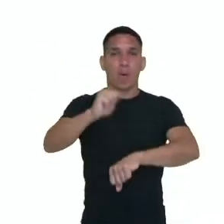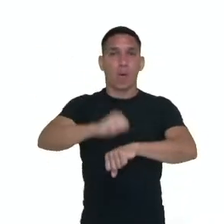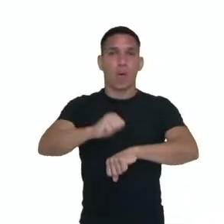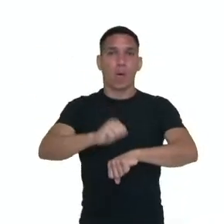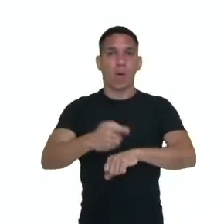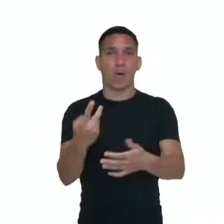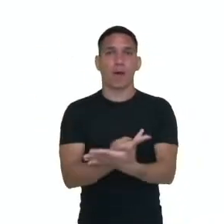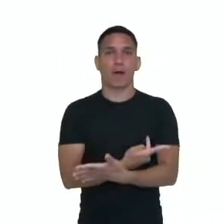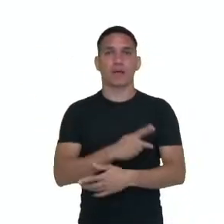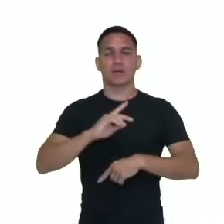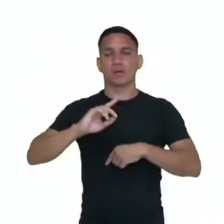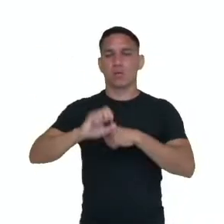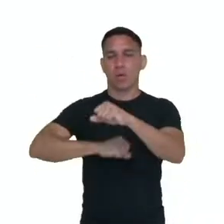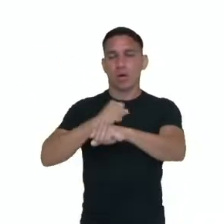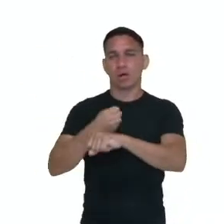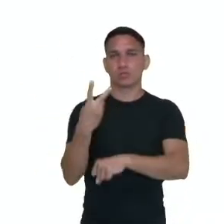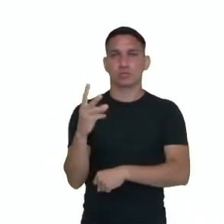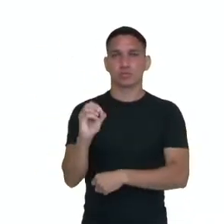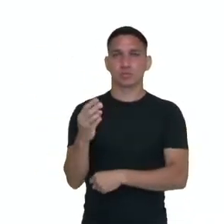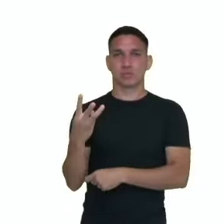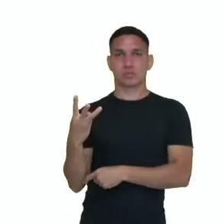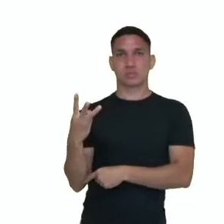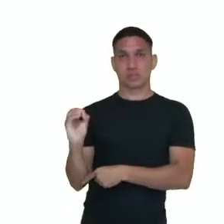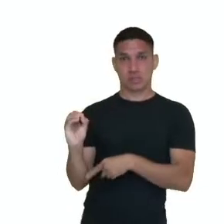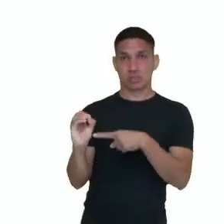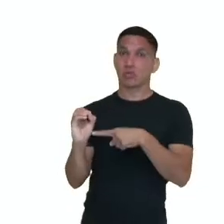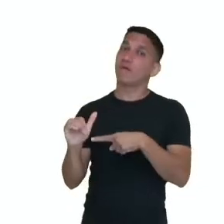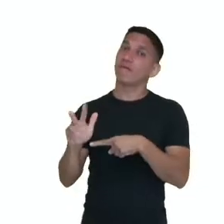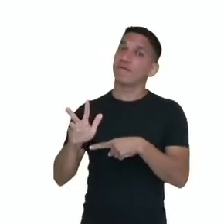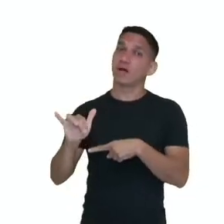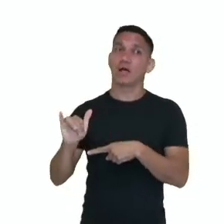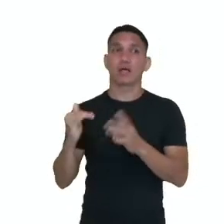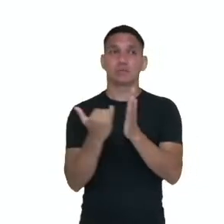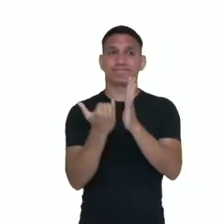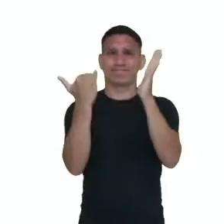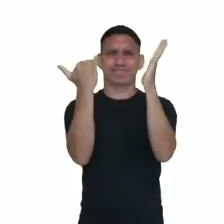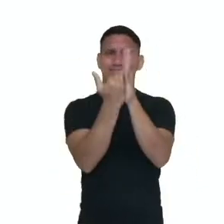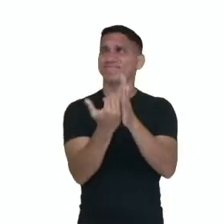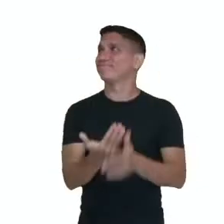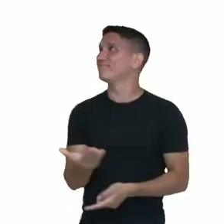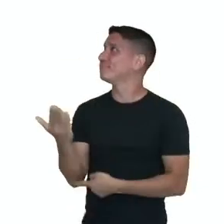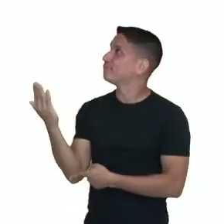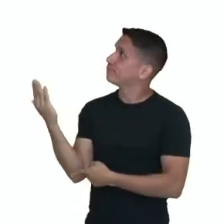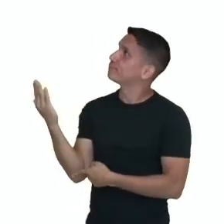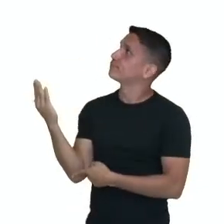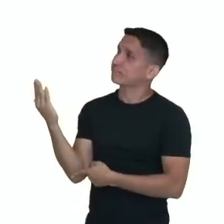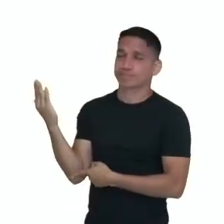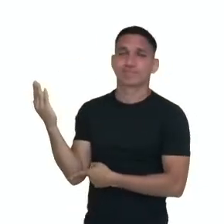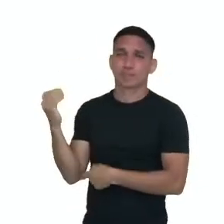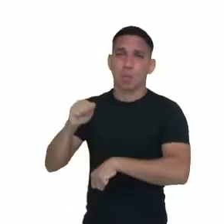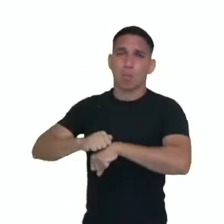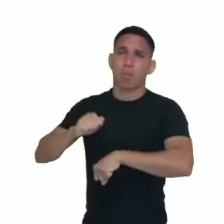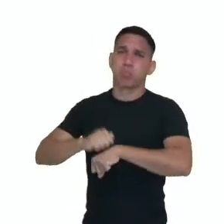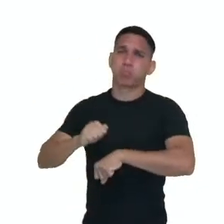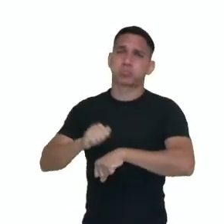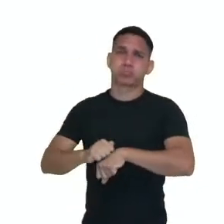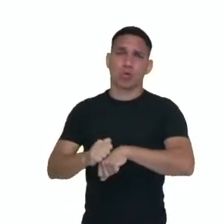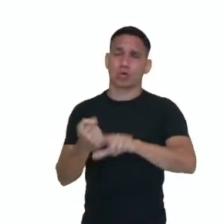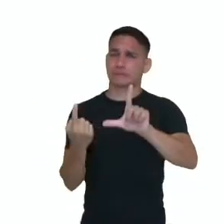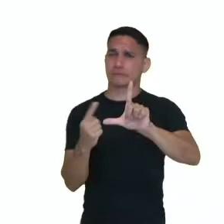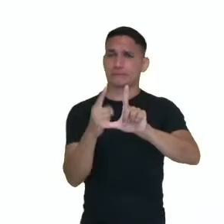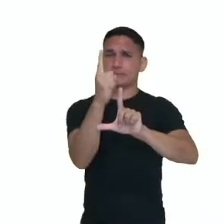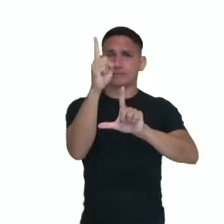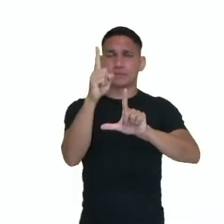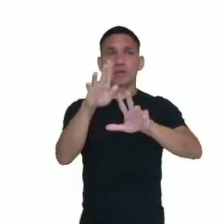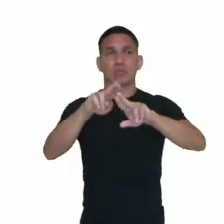para 2030 será um dos maiores índices, né? Olha só, muito altos, né, os índices de taxa de pobreza, gigantesco. Inclusive a